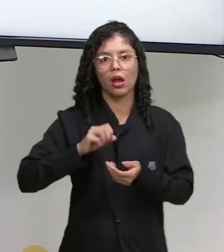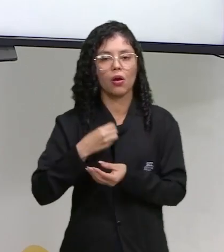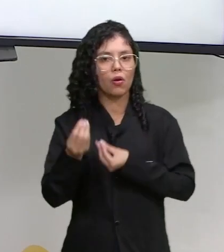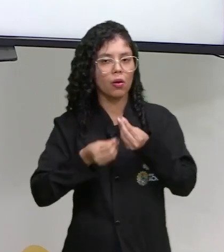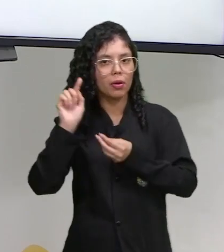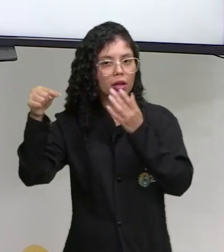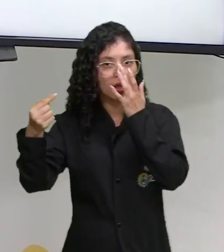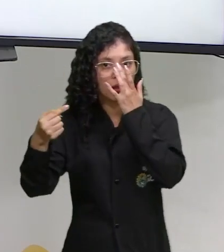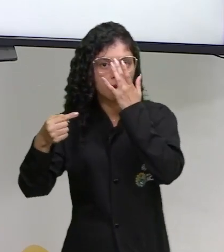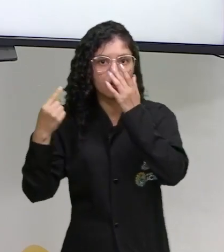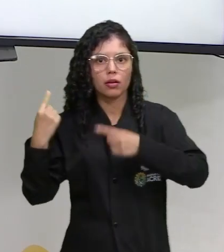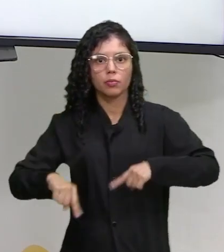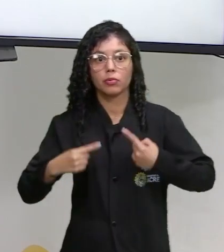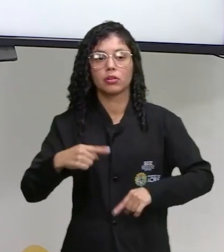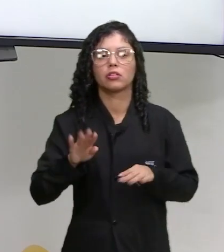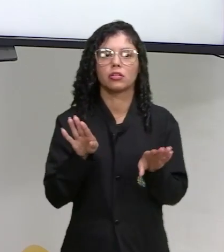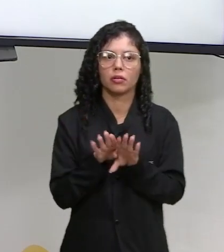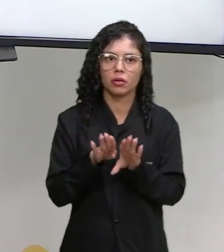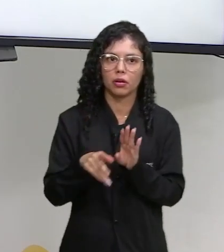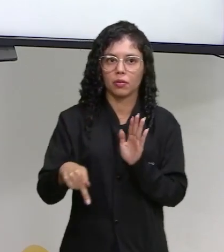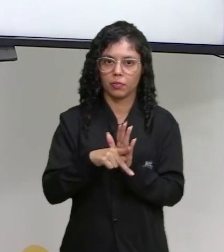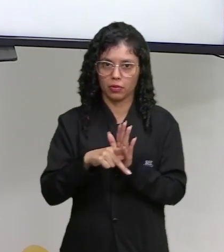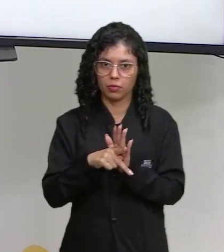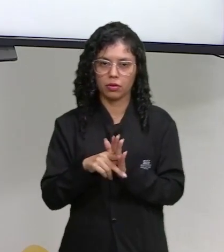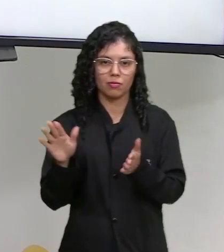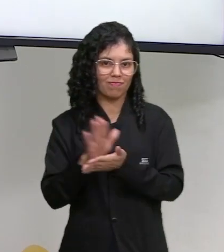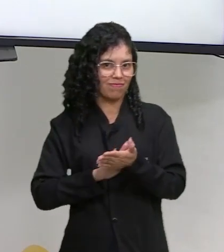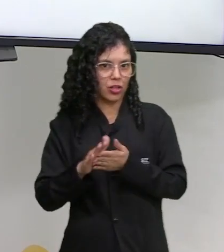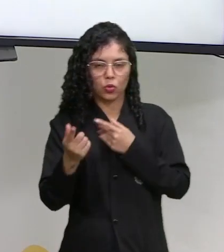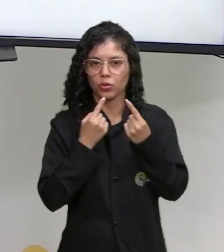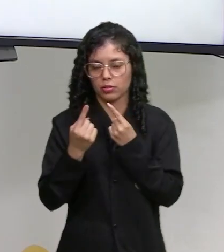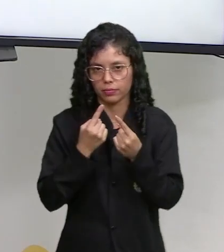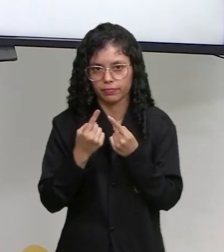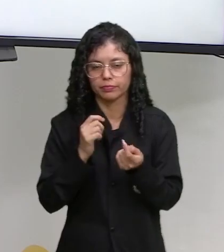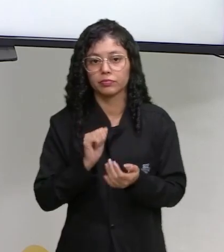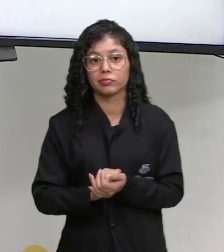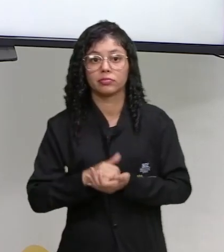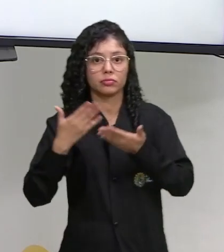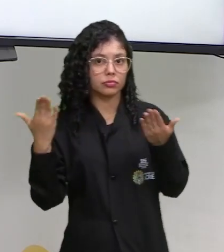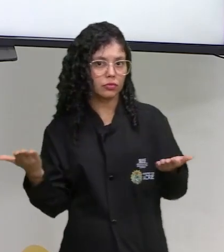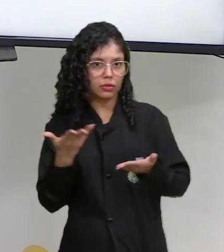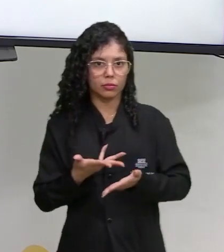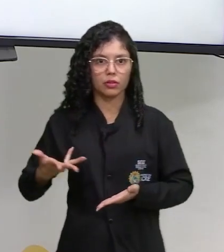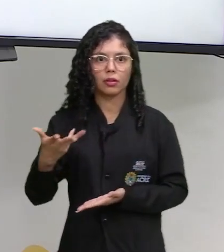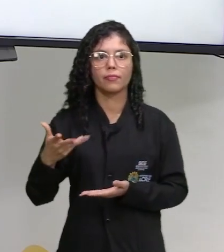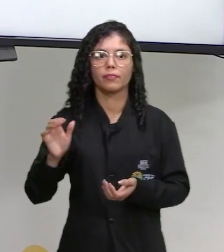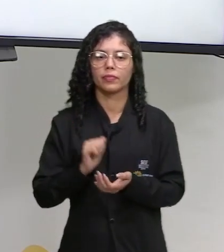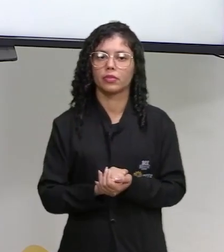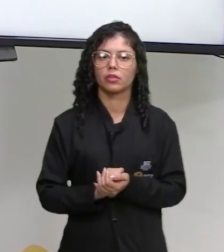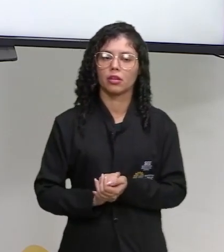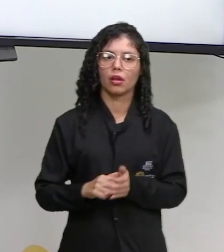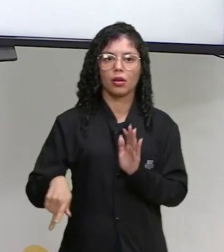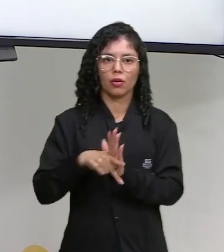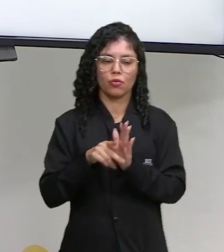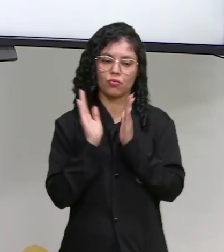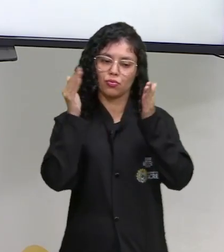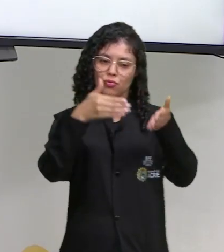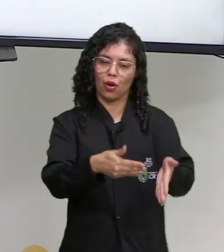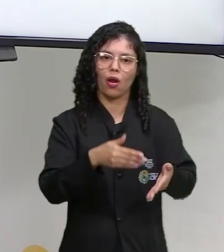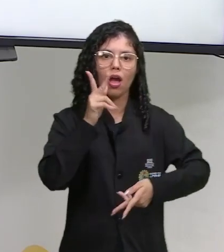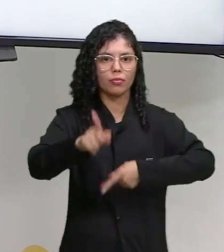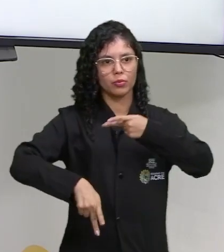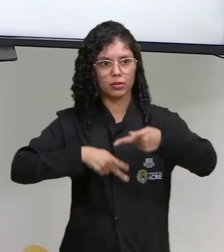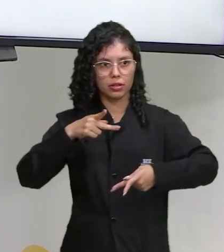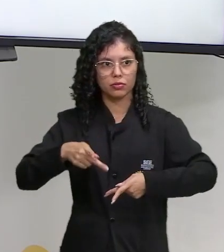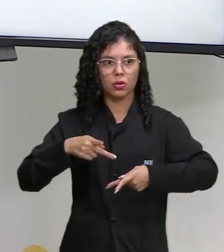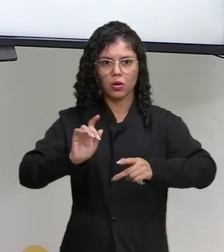aquela política arbitrária instaurada sem nenhum tipo de comunicação. Então, basicamente, essa foi a essência da revolta da vacina. Foi a